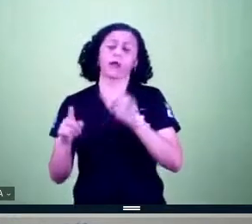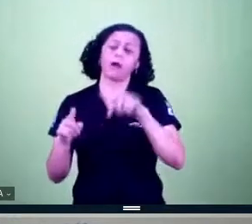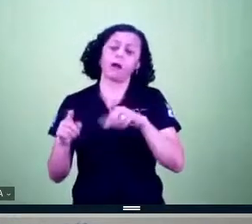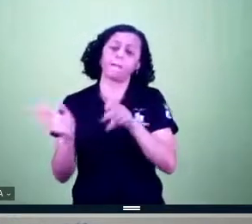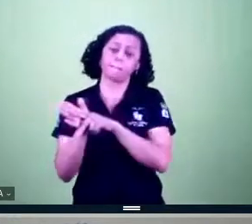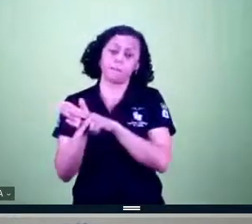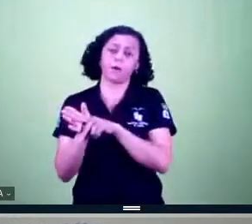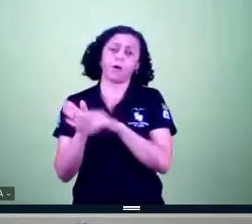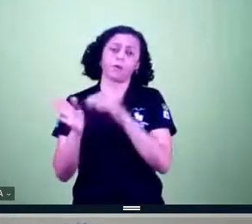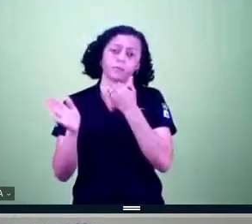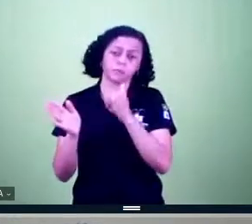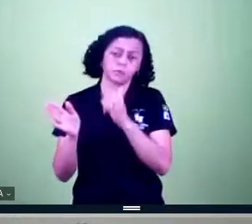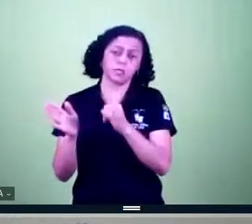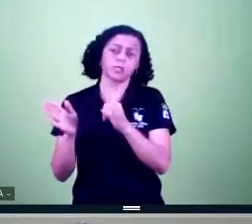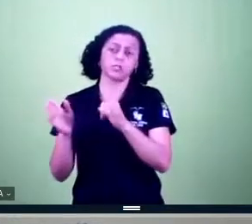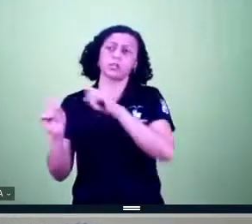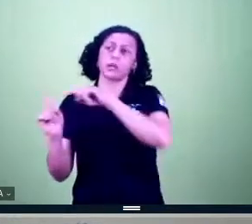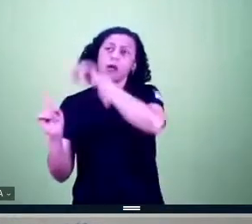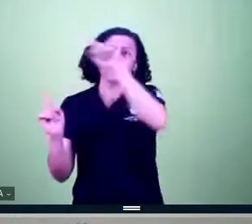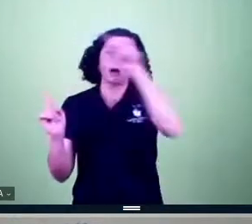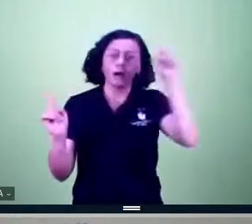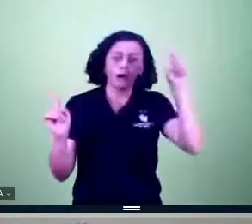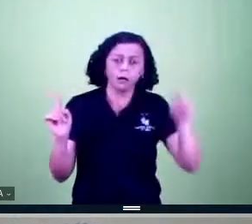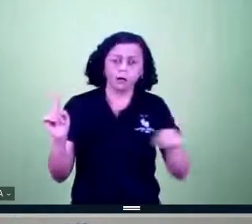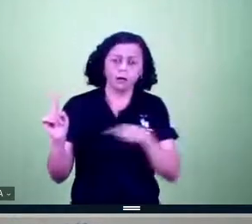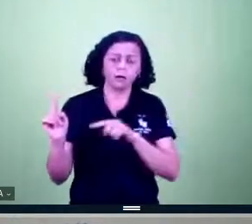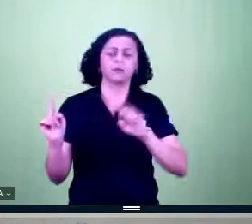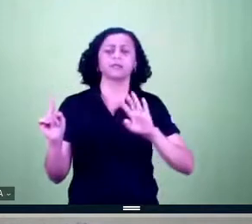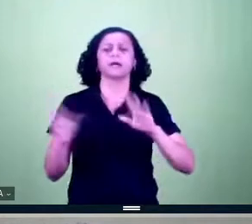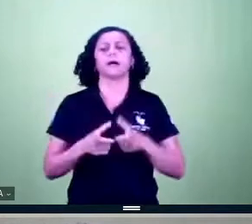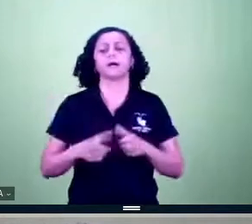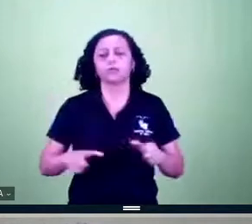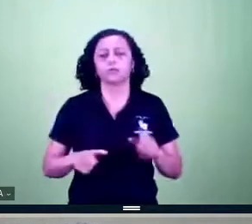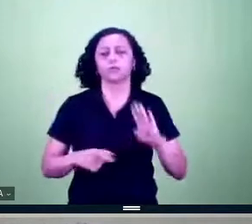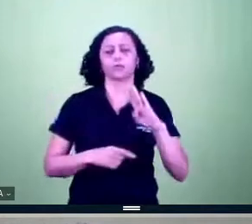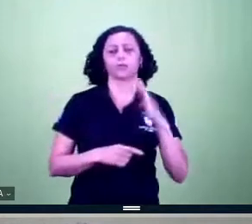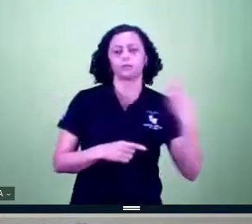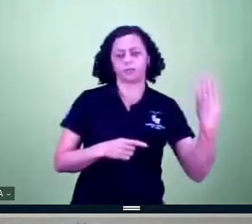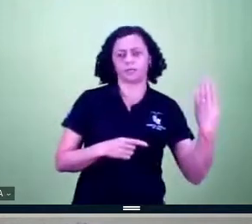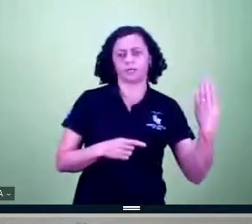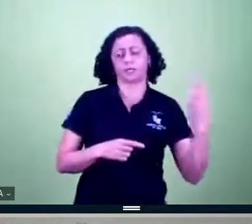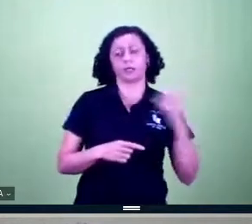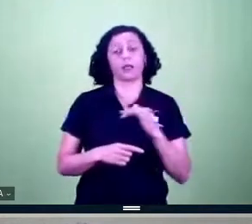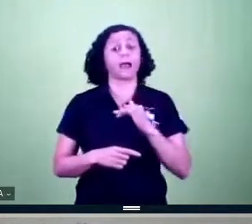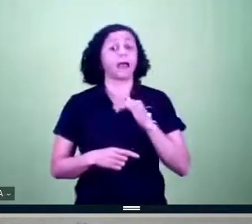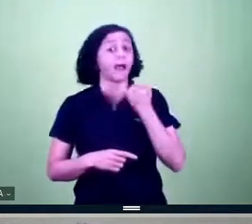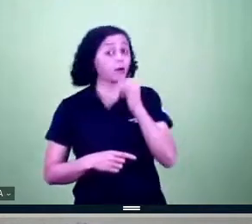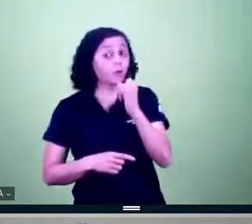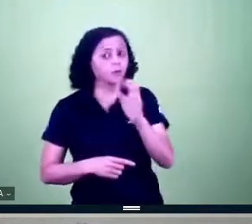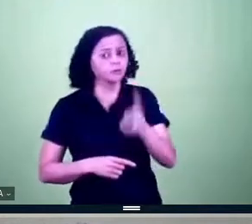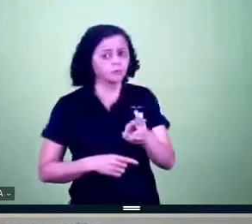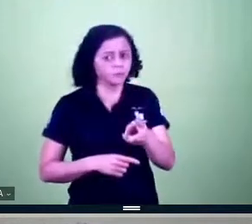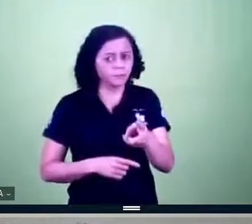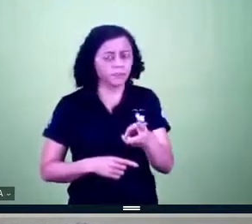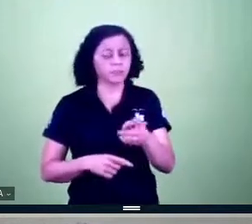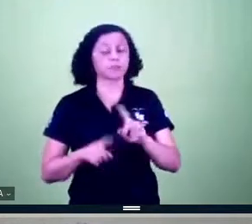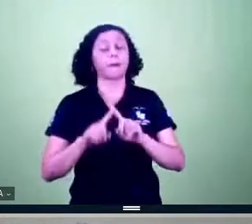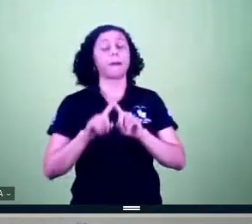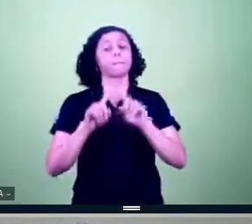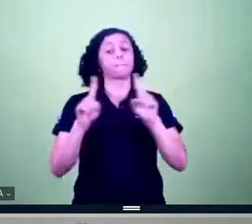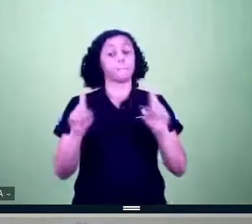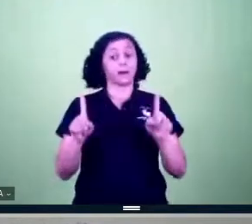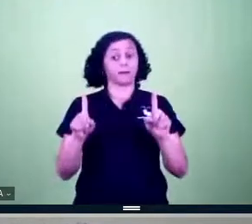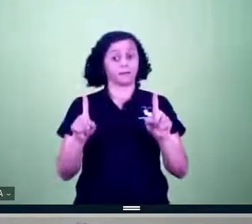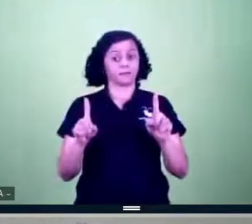Essa é a básica. A gente fala que circuito em série, a corrente é a mesma. Nós vamos ver que no circuito paralelo, a tensão é a